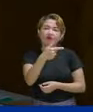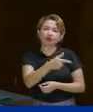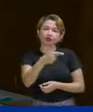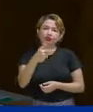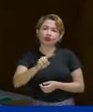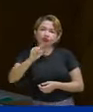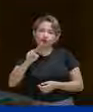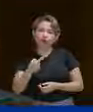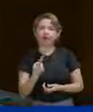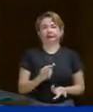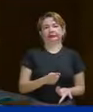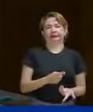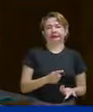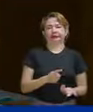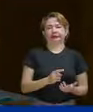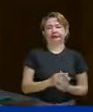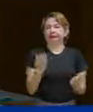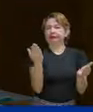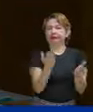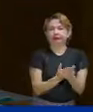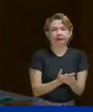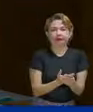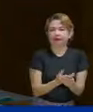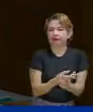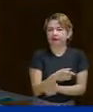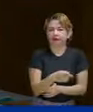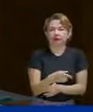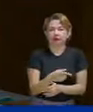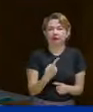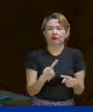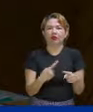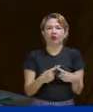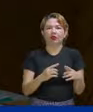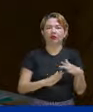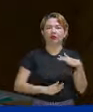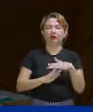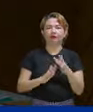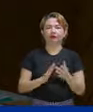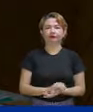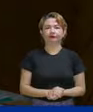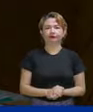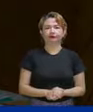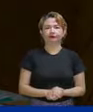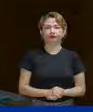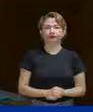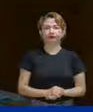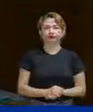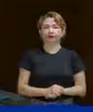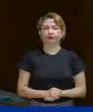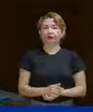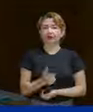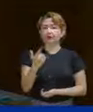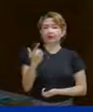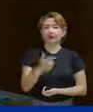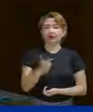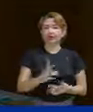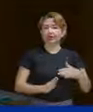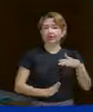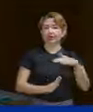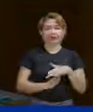sujeito a responder por uma improbidade, certo? Onde a gente está estipulando um limite que não